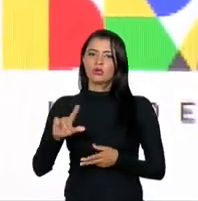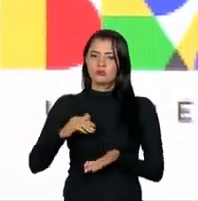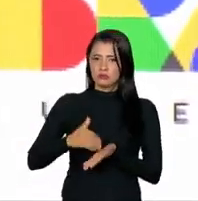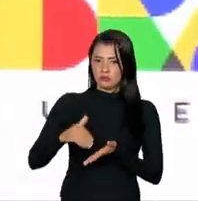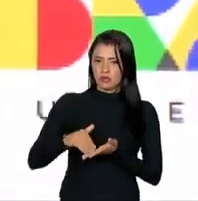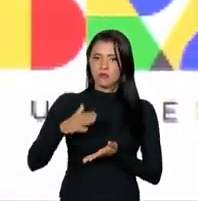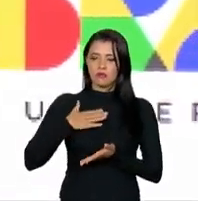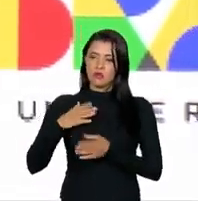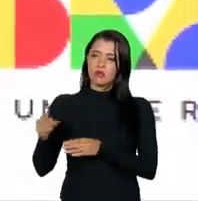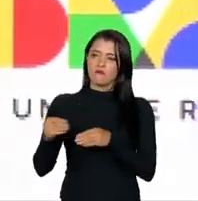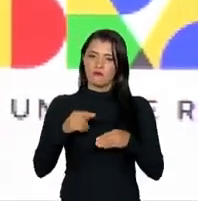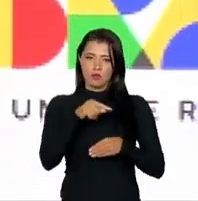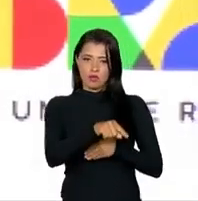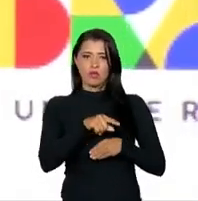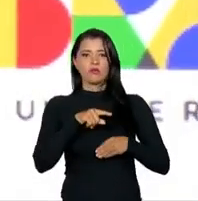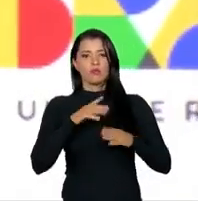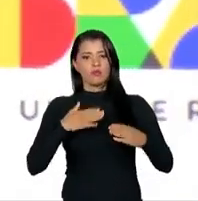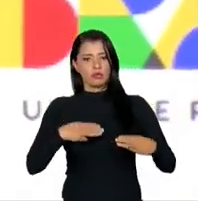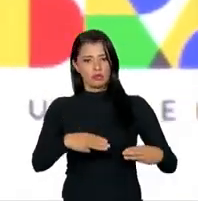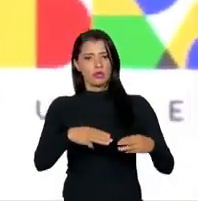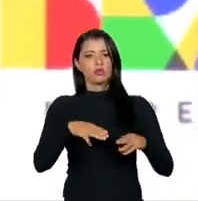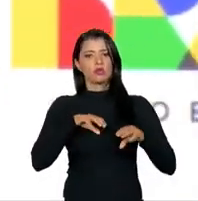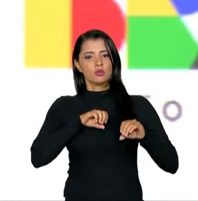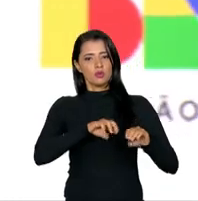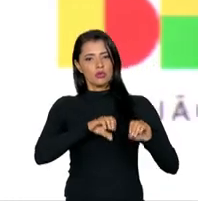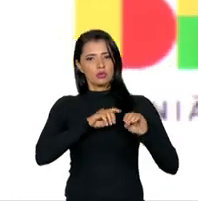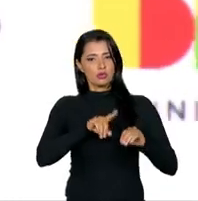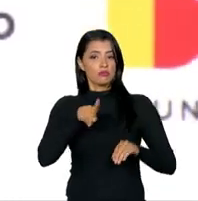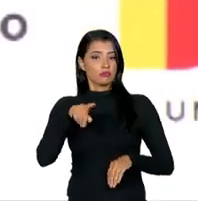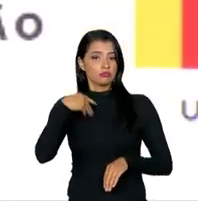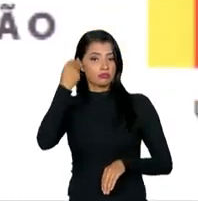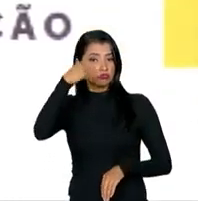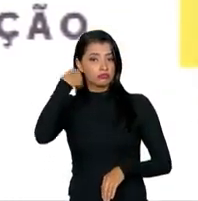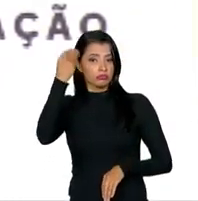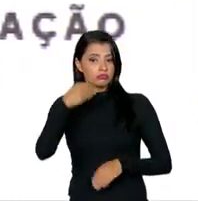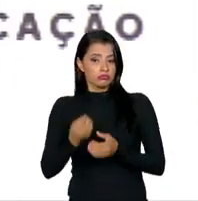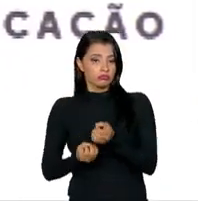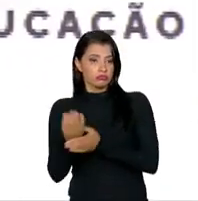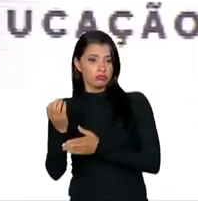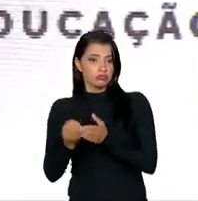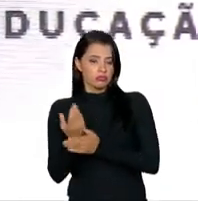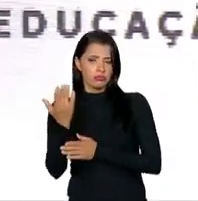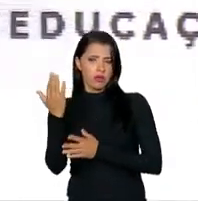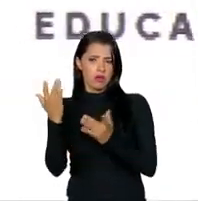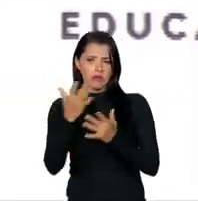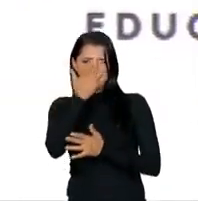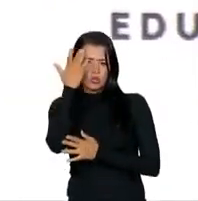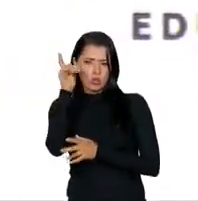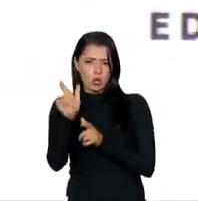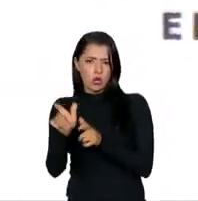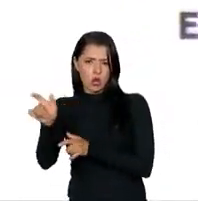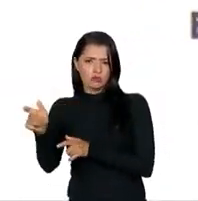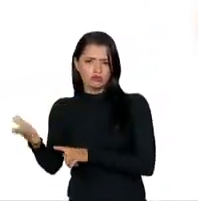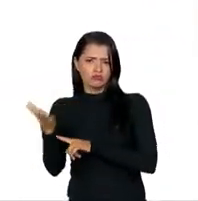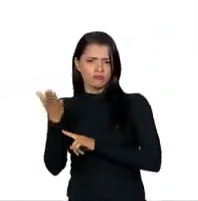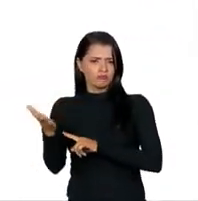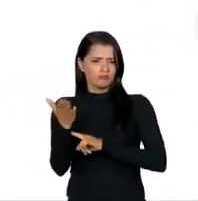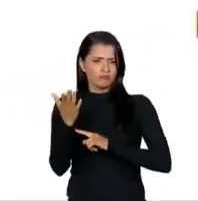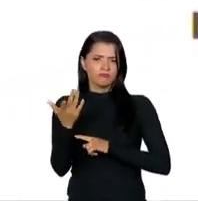veio comigo para o Ministério da Educação. E é uma experiência que foi construída por várias mãos,